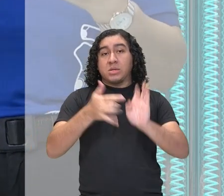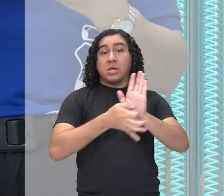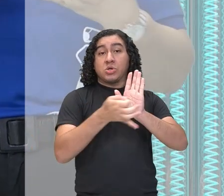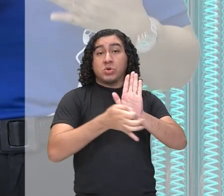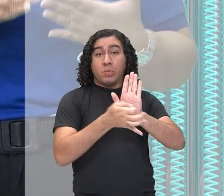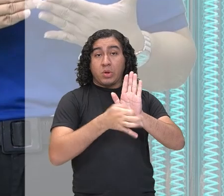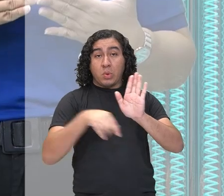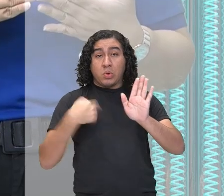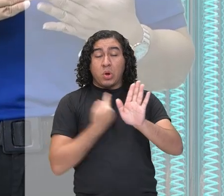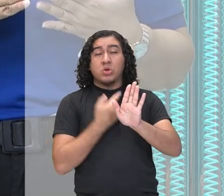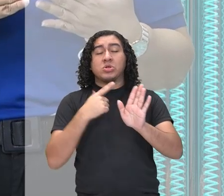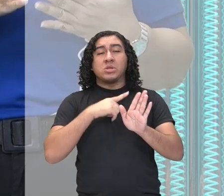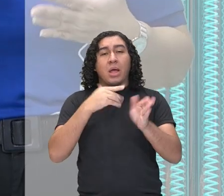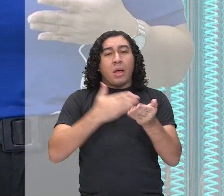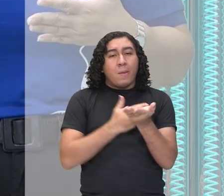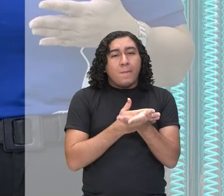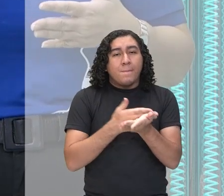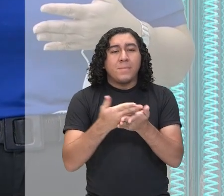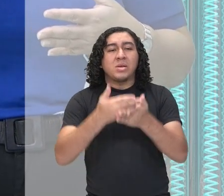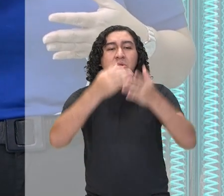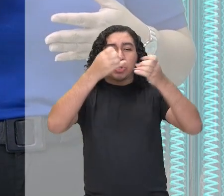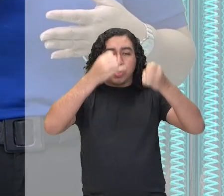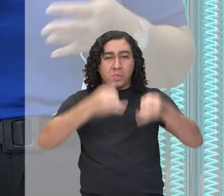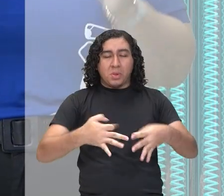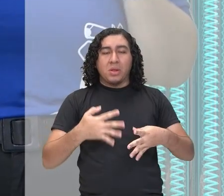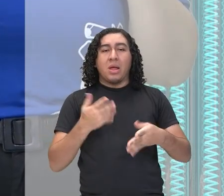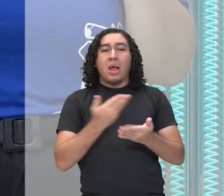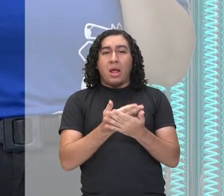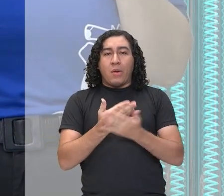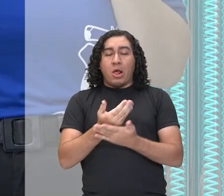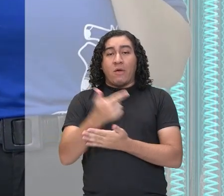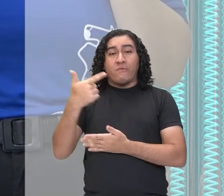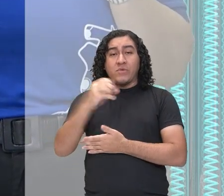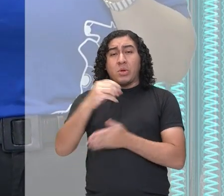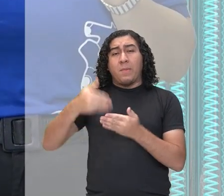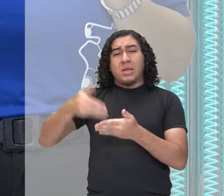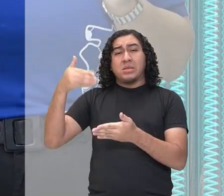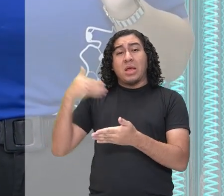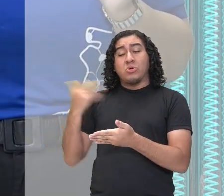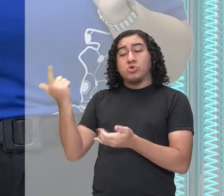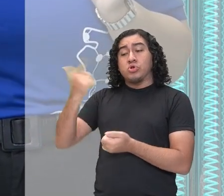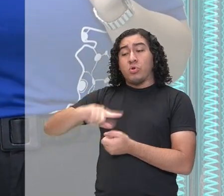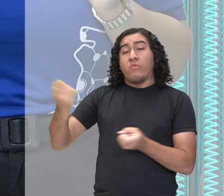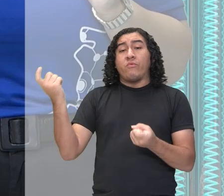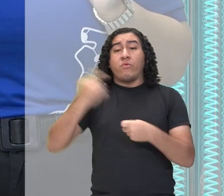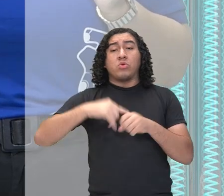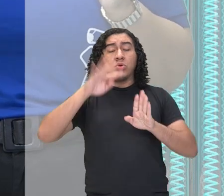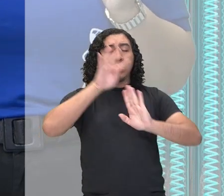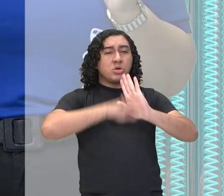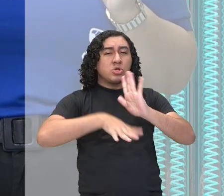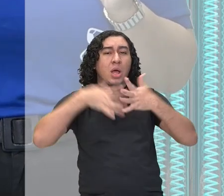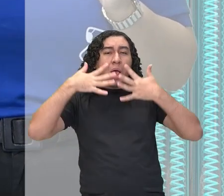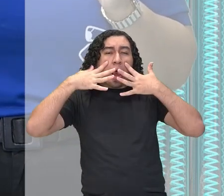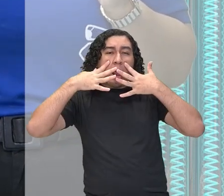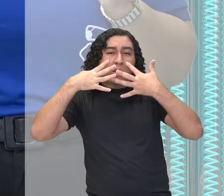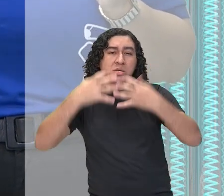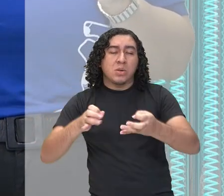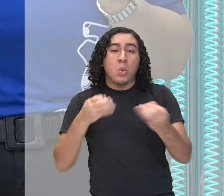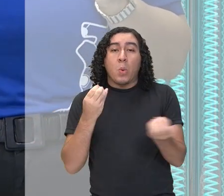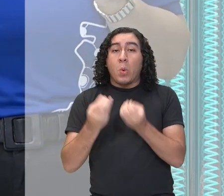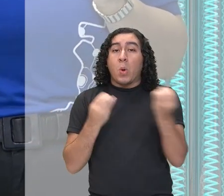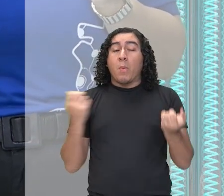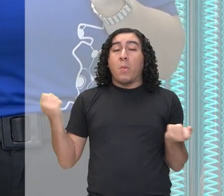trabalhando desde a aula 20. Então vamos a ele? Vamos revê-lo e atentar